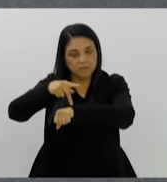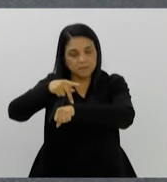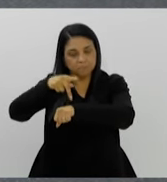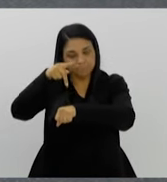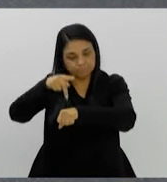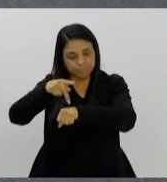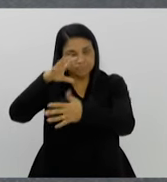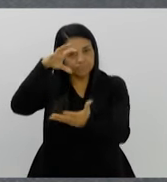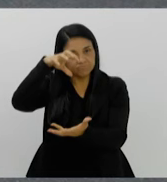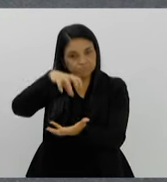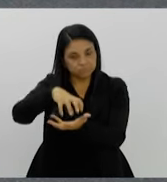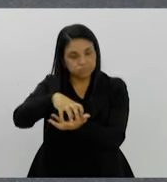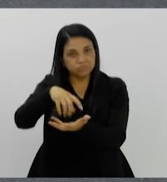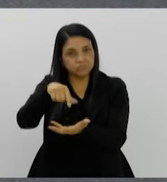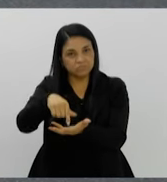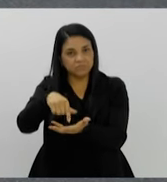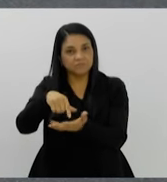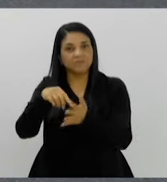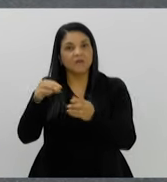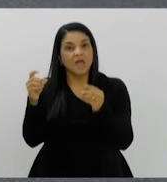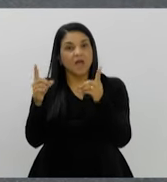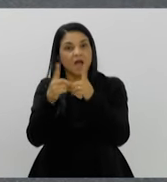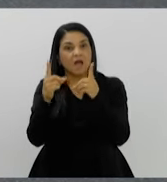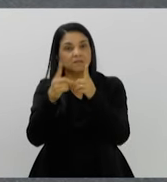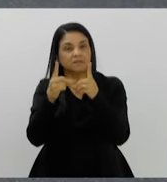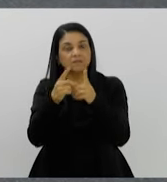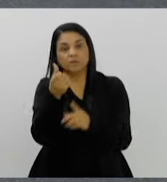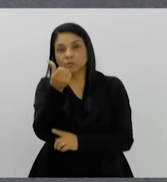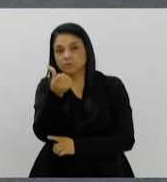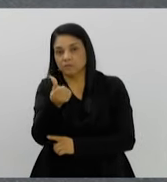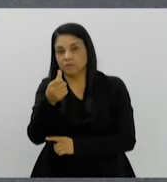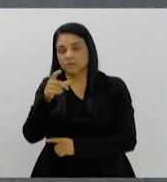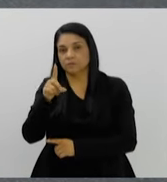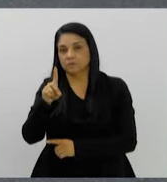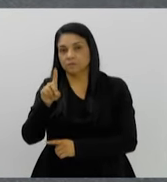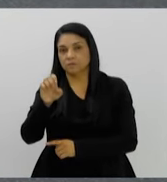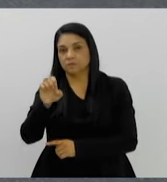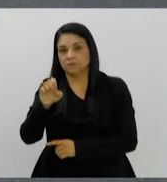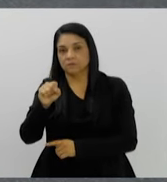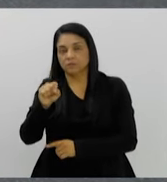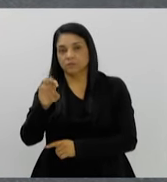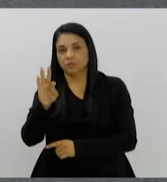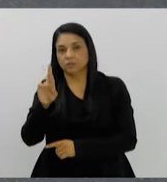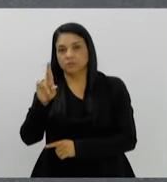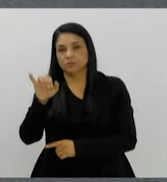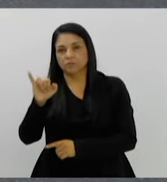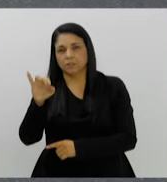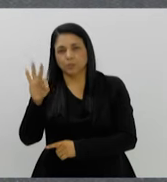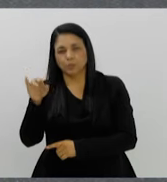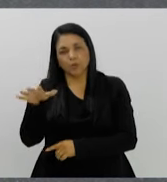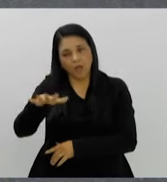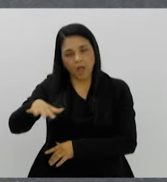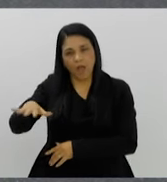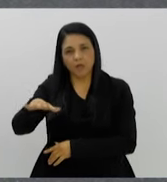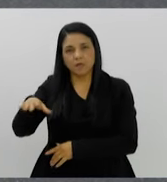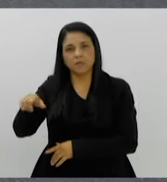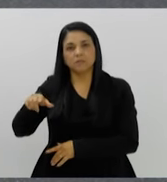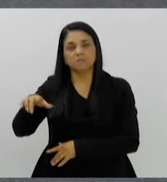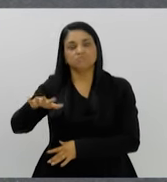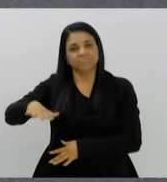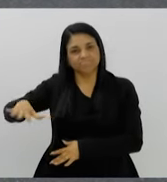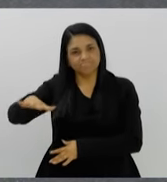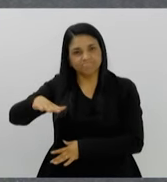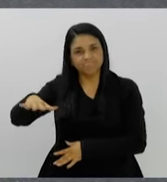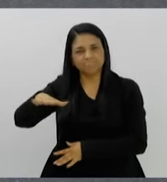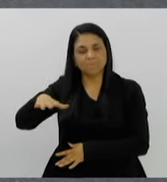atender não apenas o sexto distrito de Magé que é aquela área ali de pabet Fragoso pau grande a área